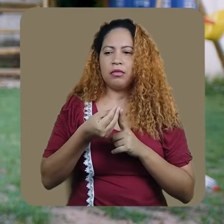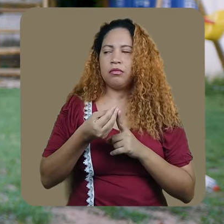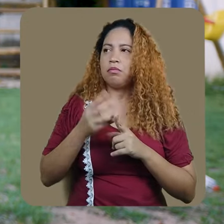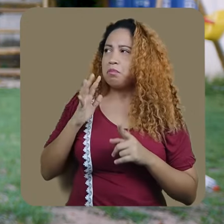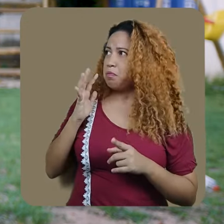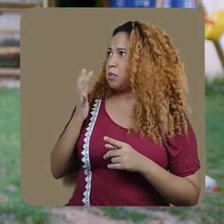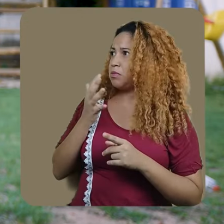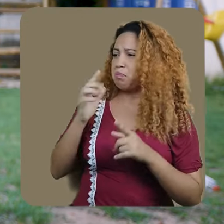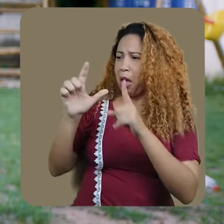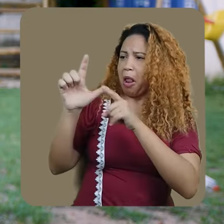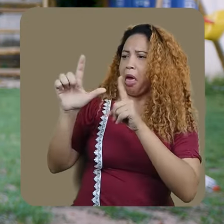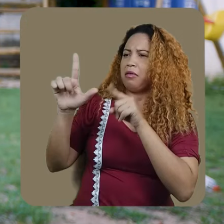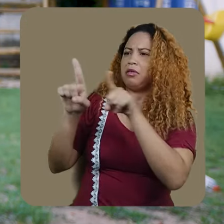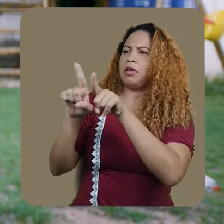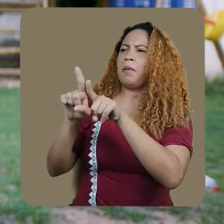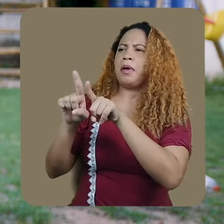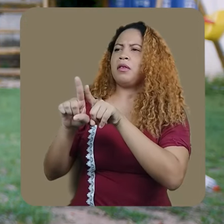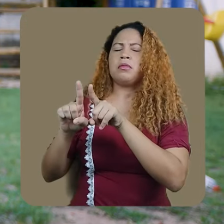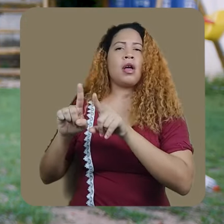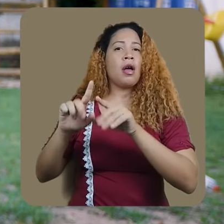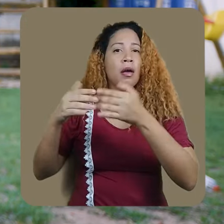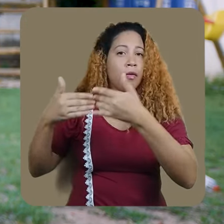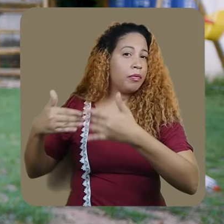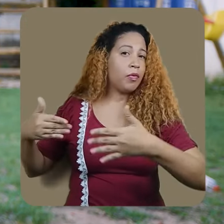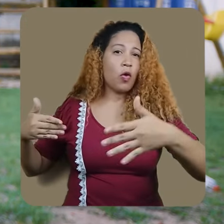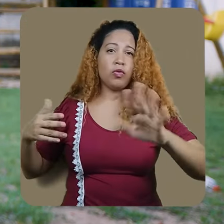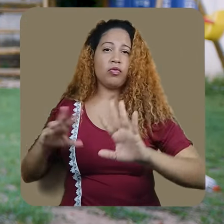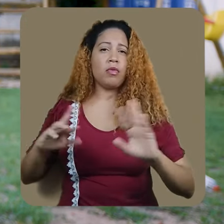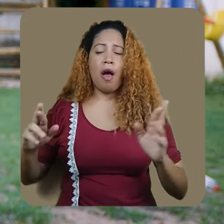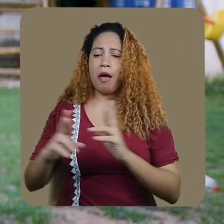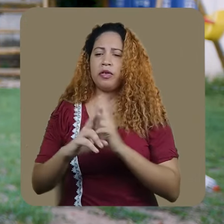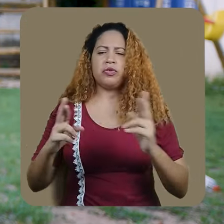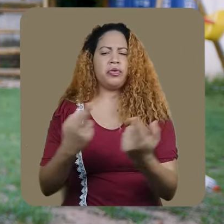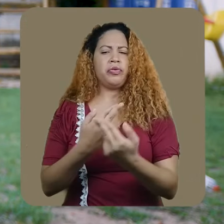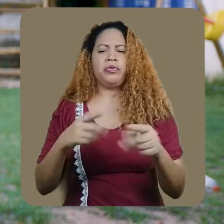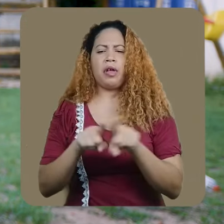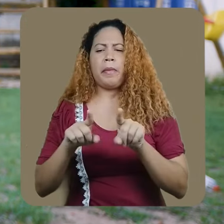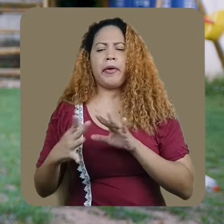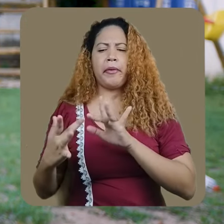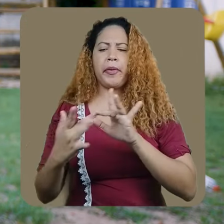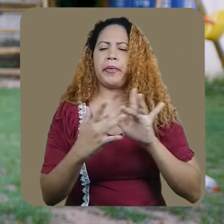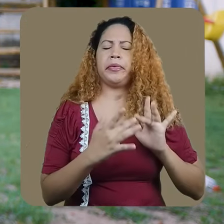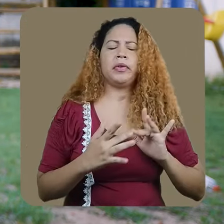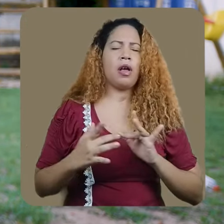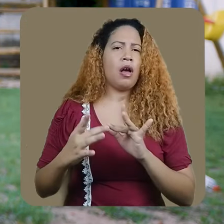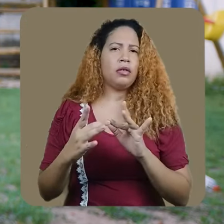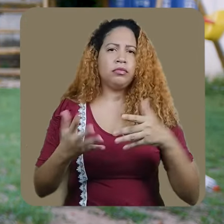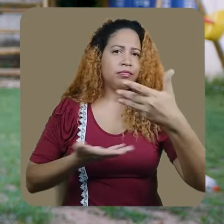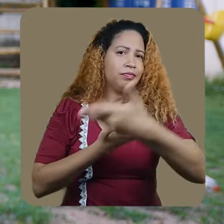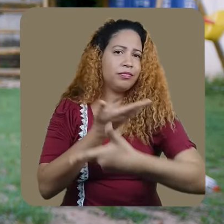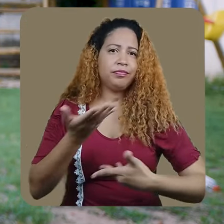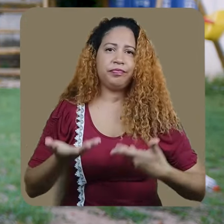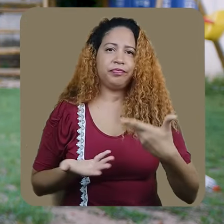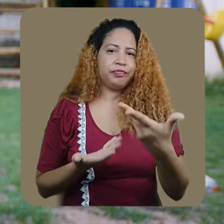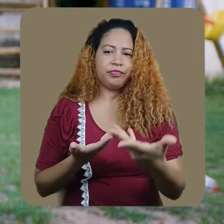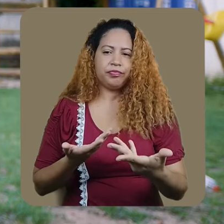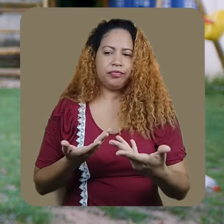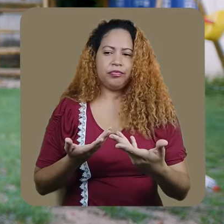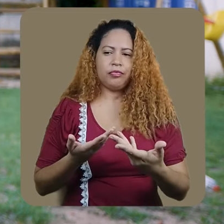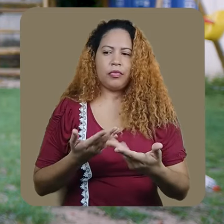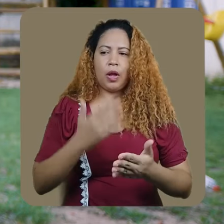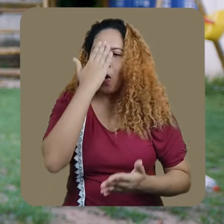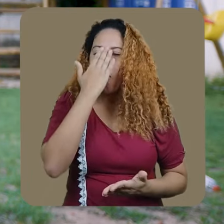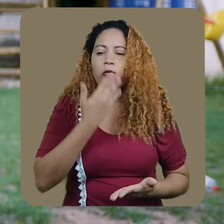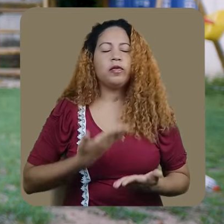artisticamente, admiram as letras e vai para além disso nas relações, né? Na